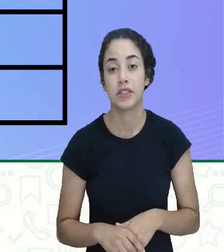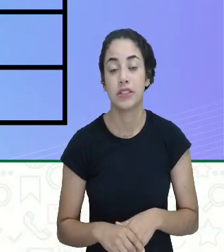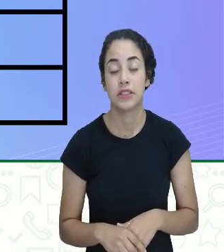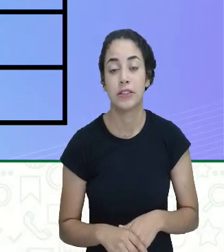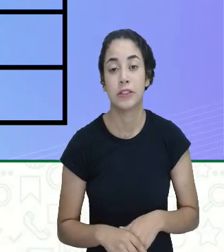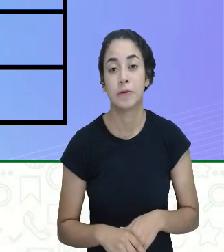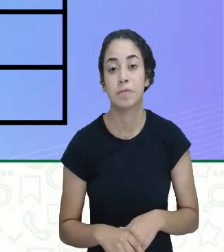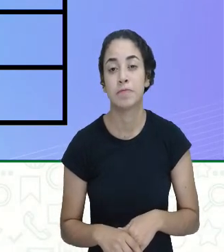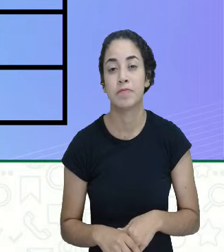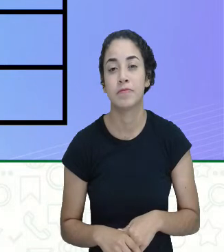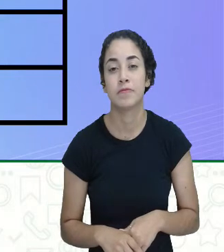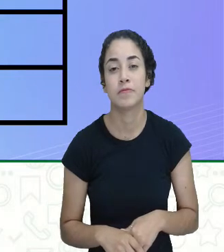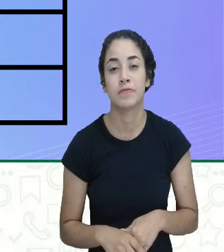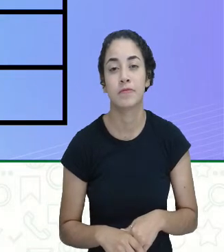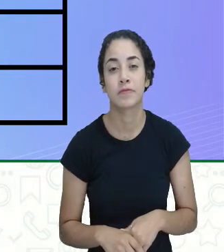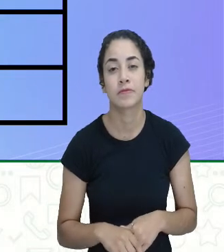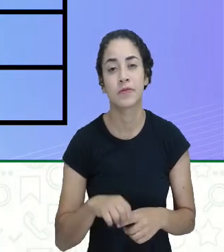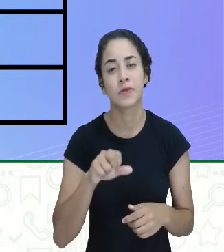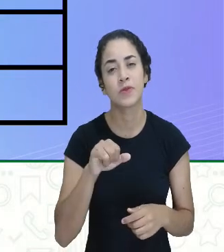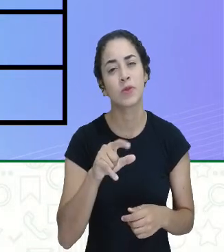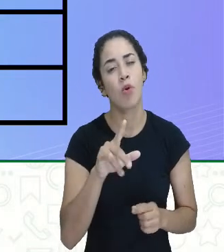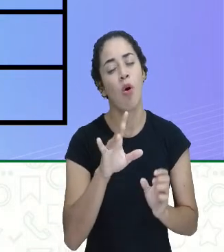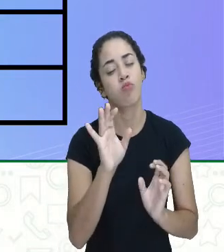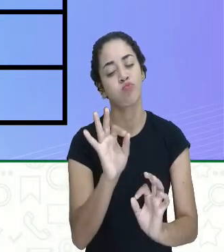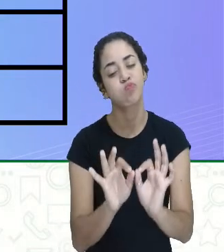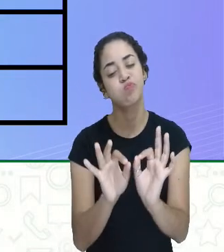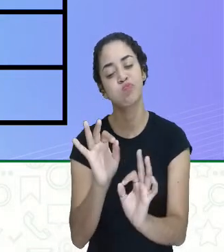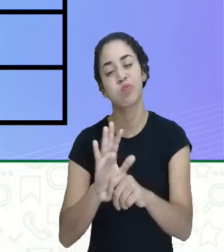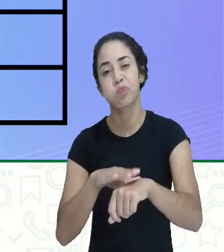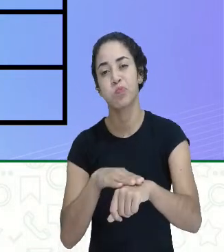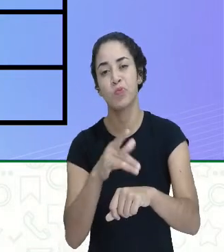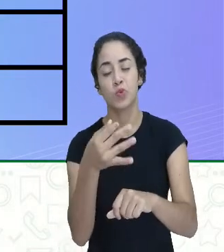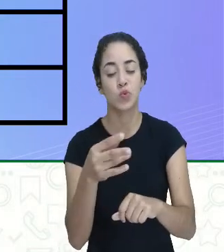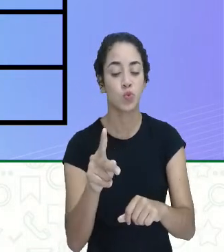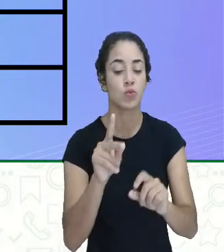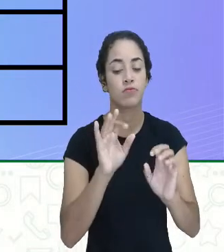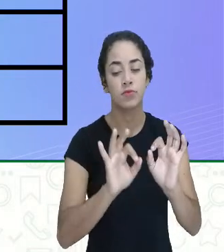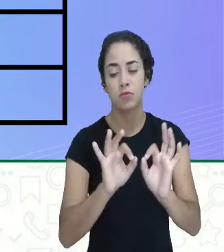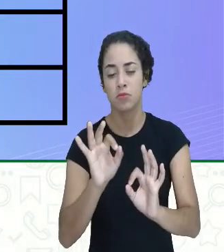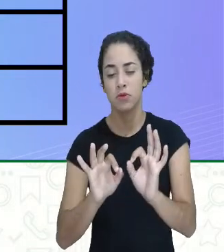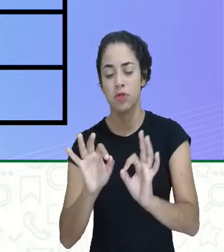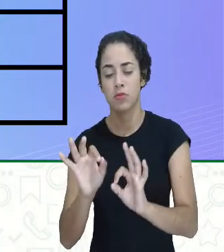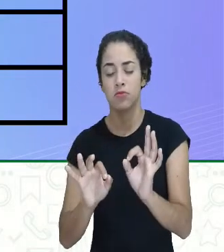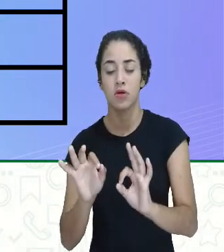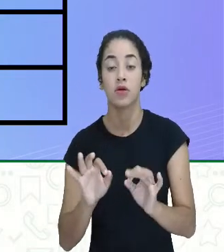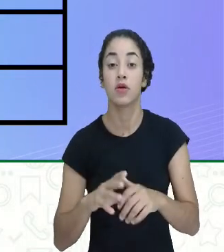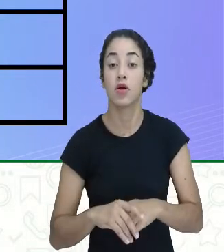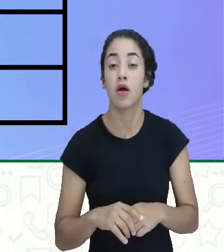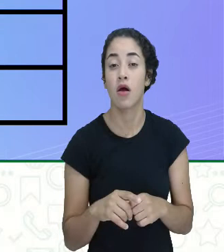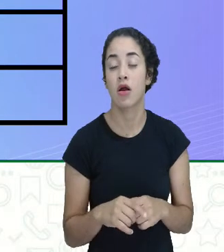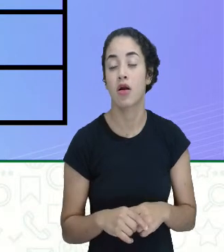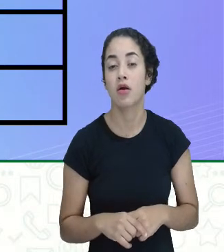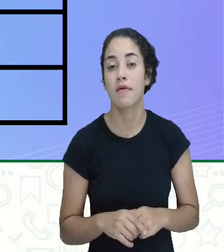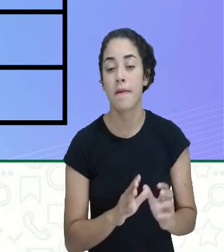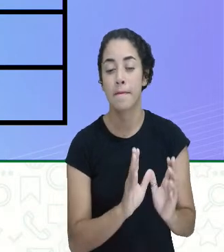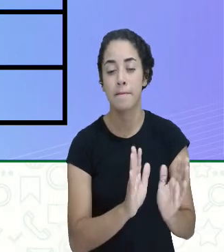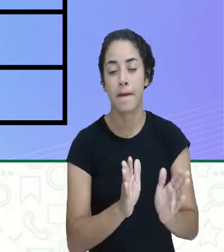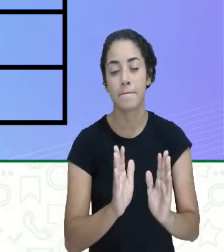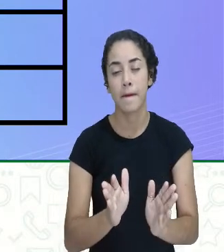certo? Então, se você se organizar, pegar os seus rendimentos e